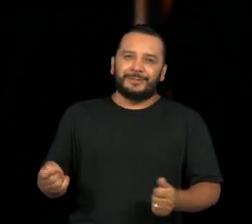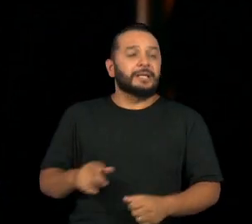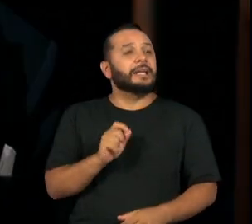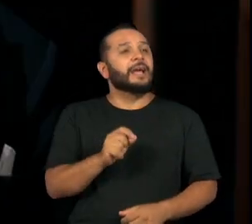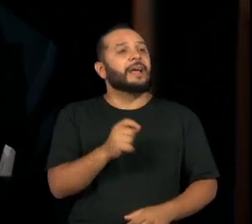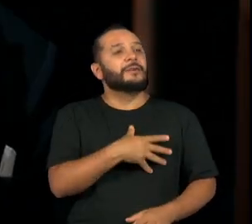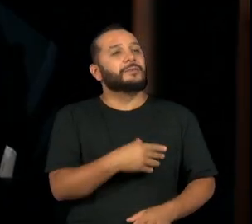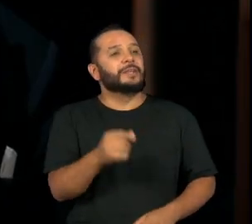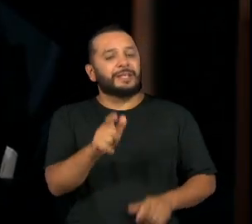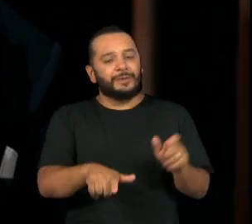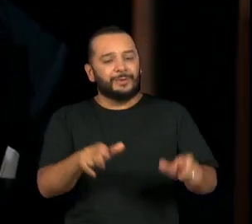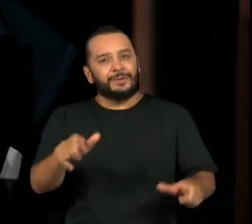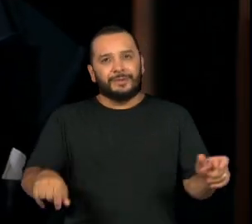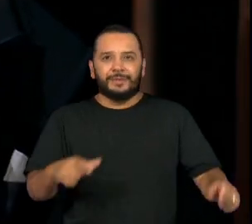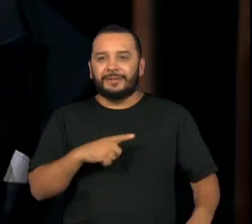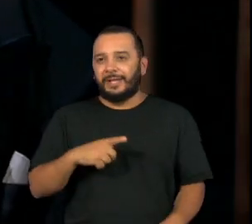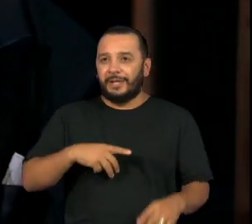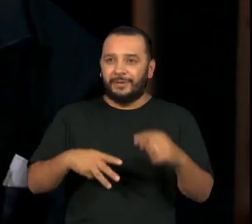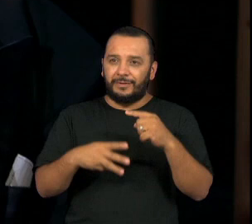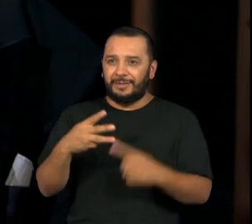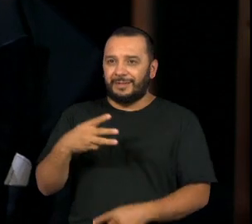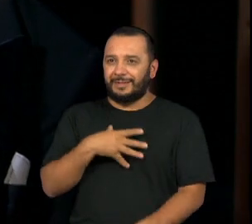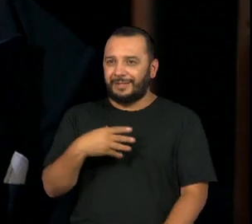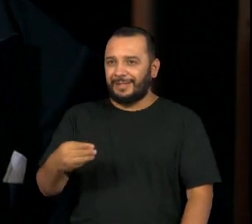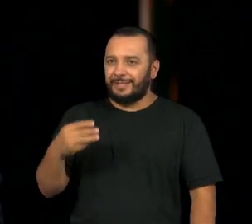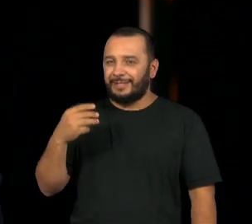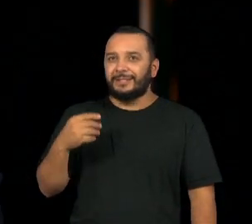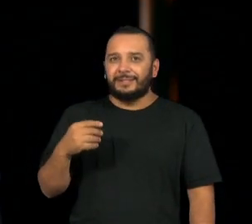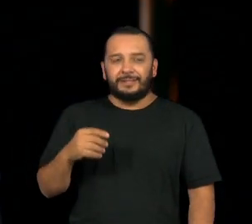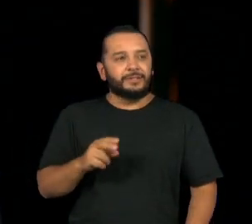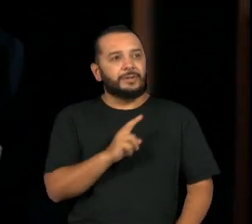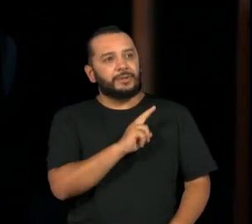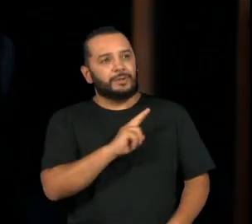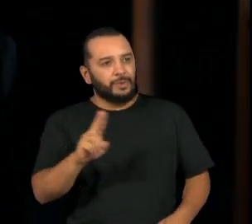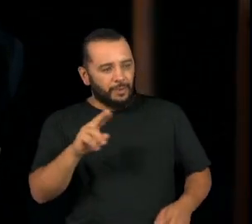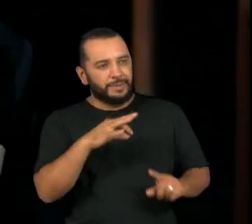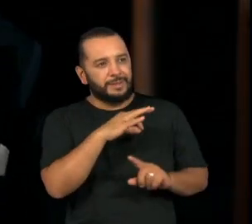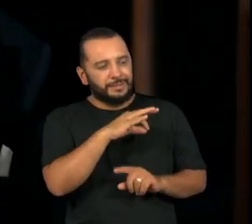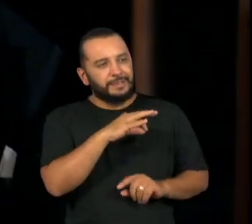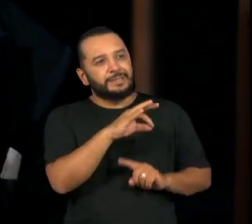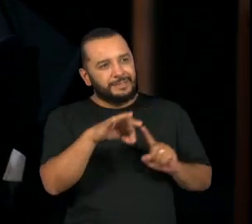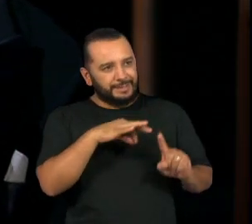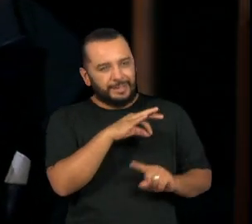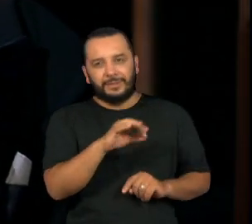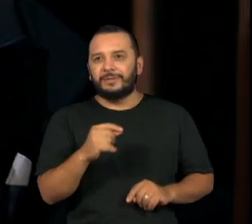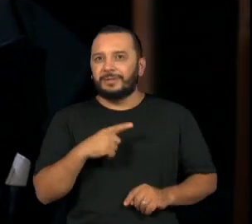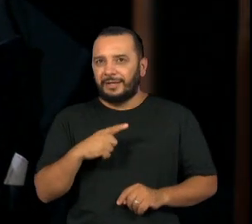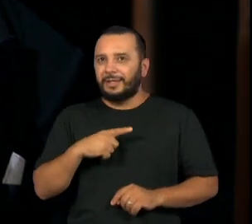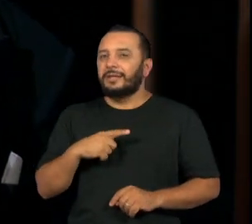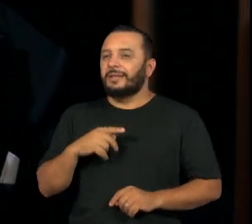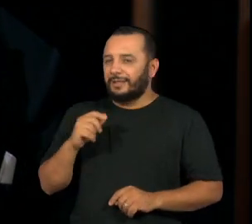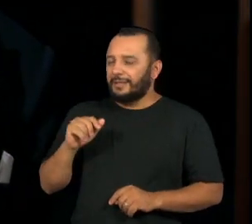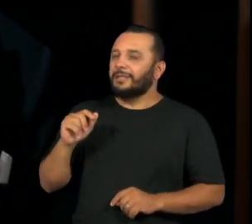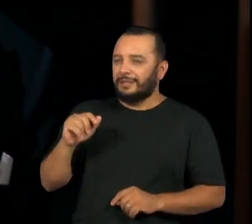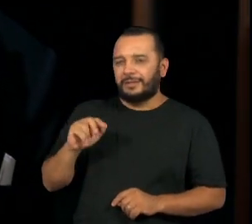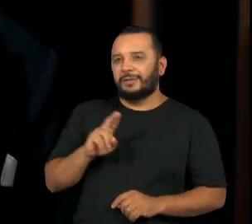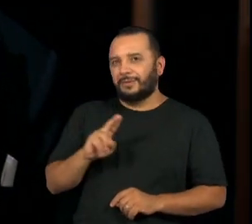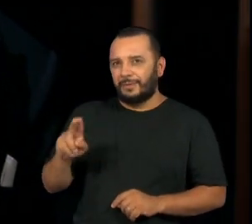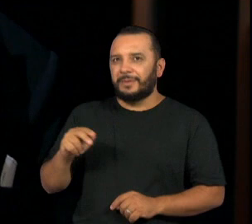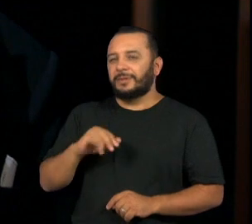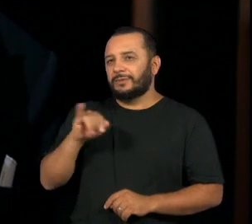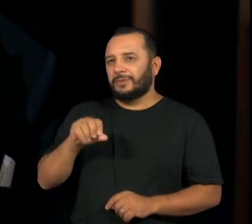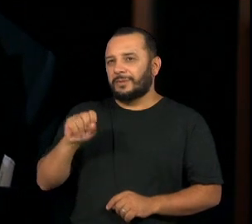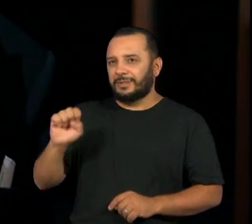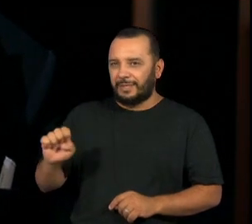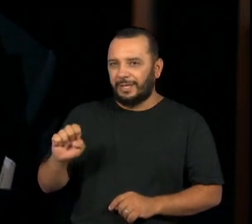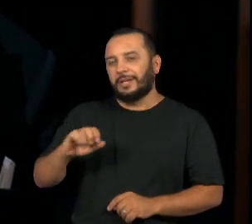eles? Eu tenho 3 filhos, né? Com nomes de santo. Nomes de santo. O mais velho, filho da Ana Mulaerte, é o José,